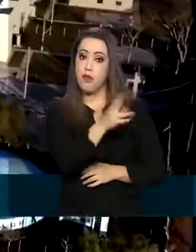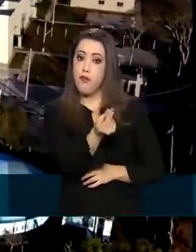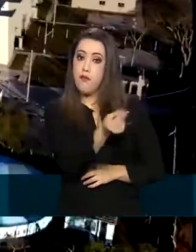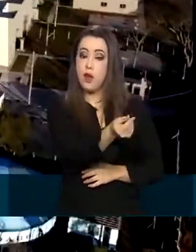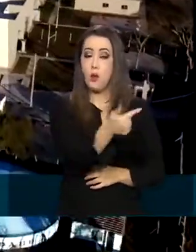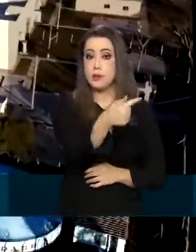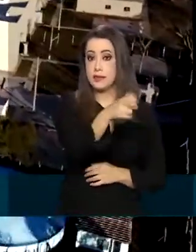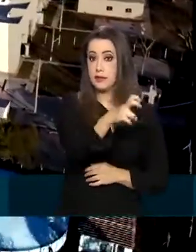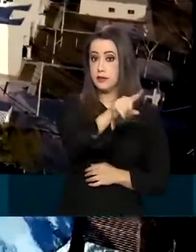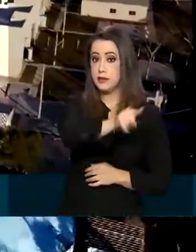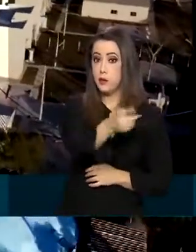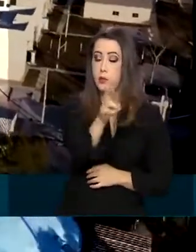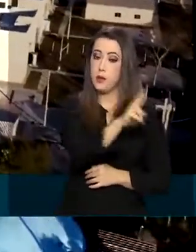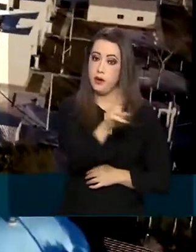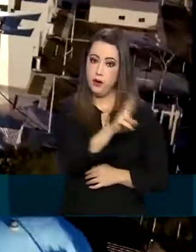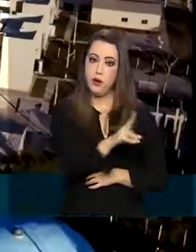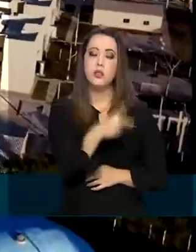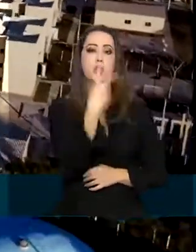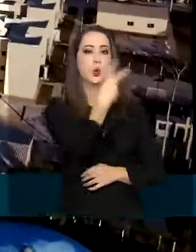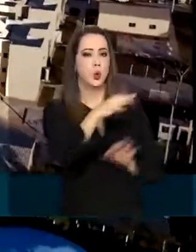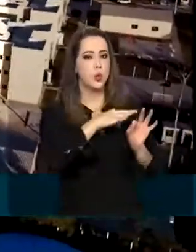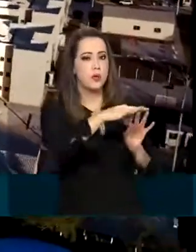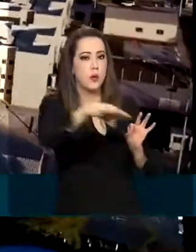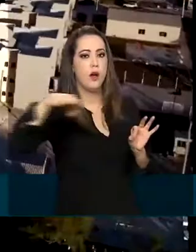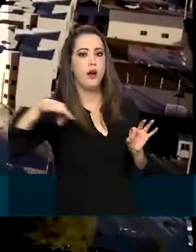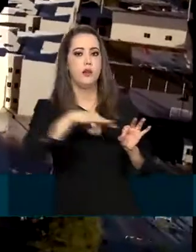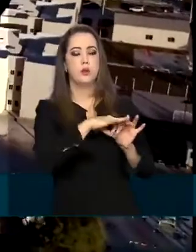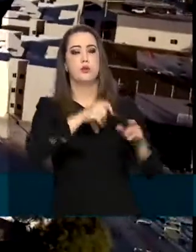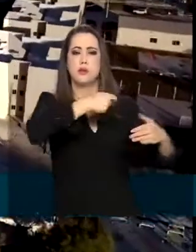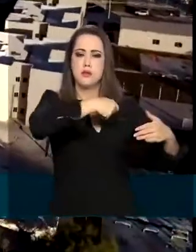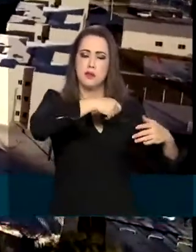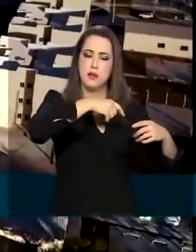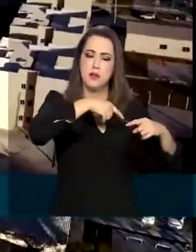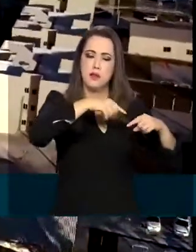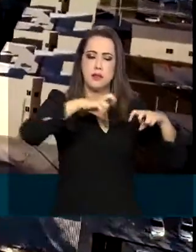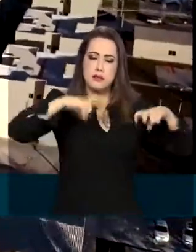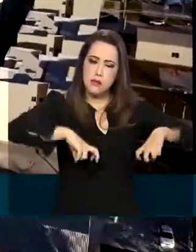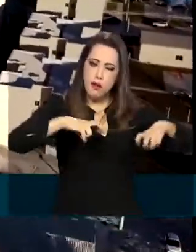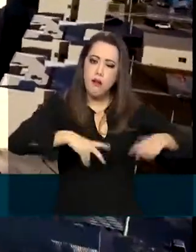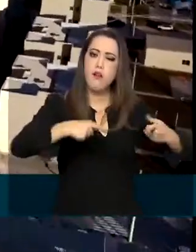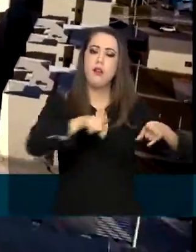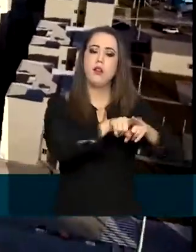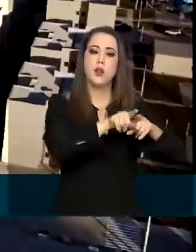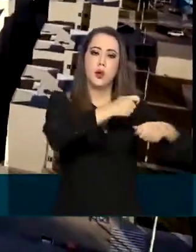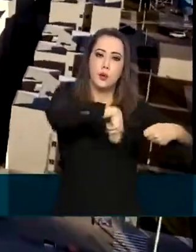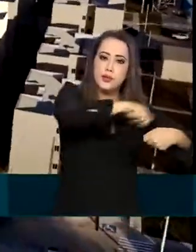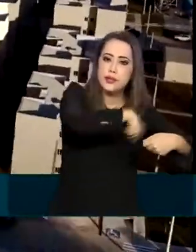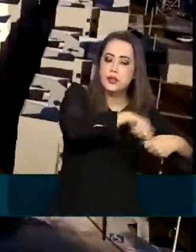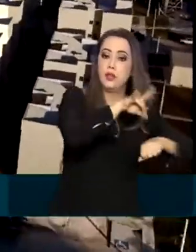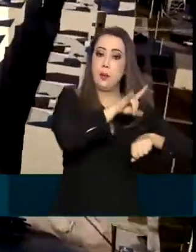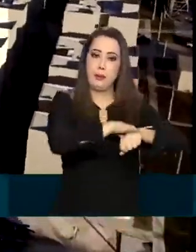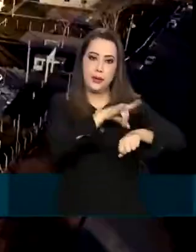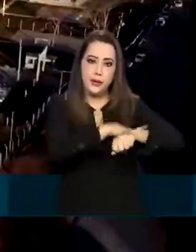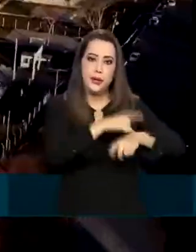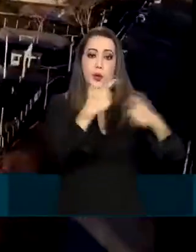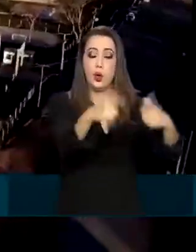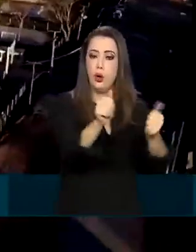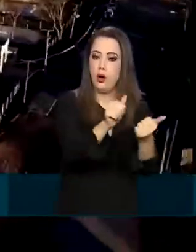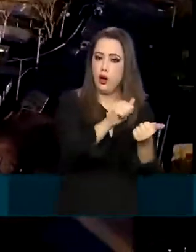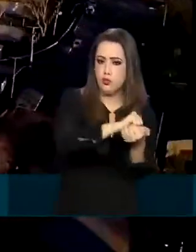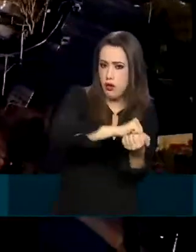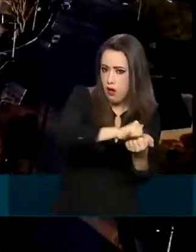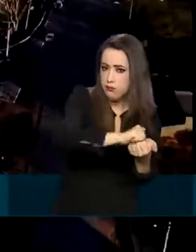conta com 2 quartos, sala, cozinha, banheiro e área de serviço. A infraestrutura conta com redes de